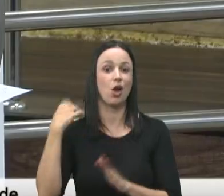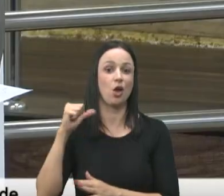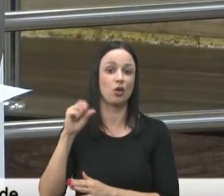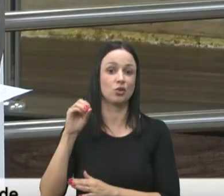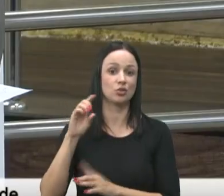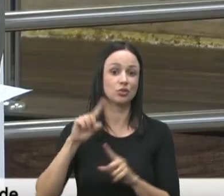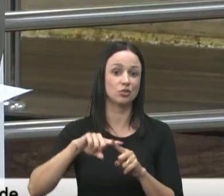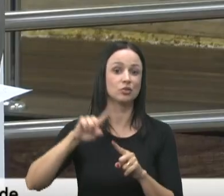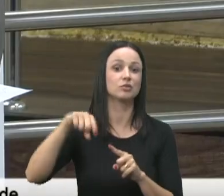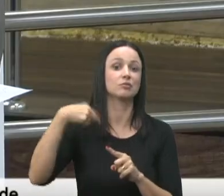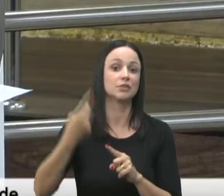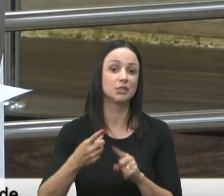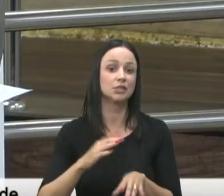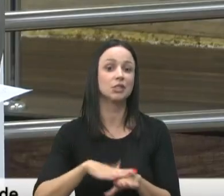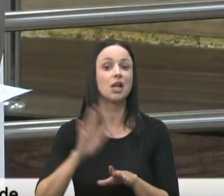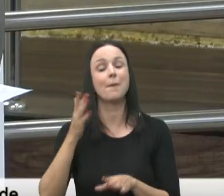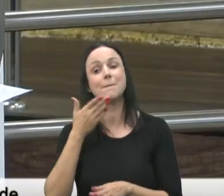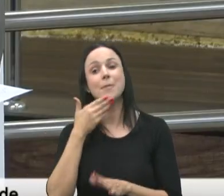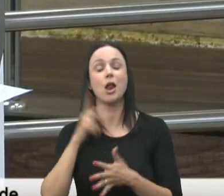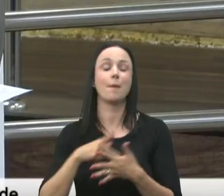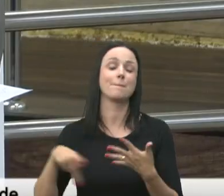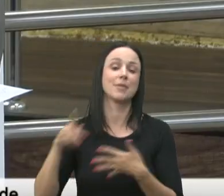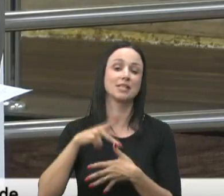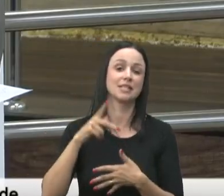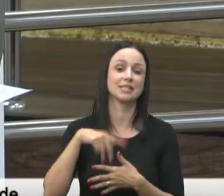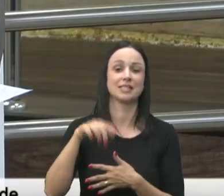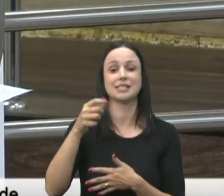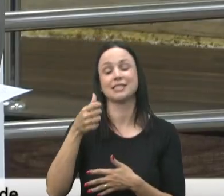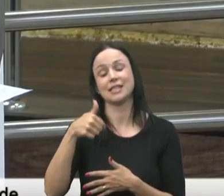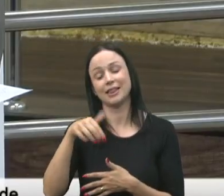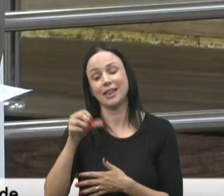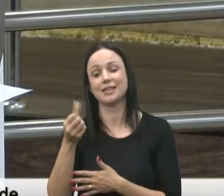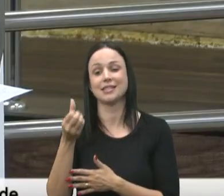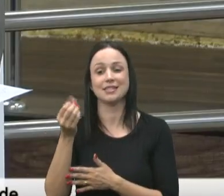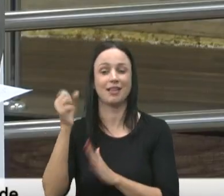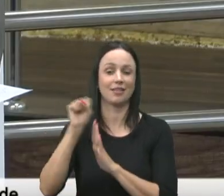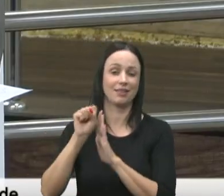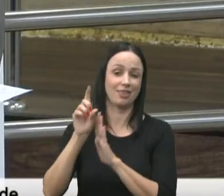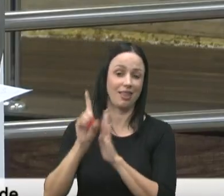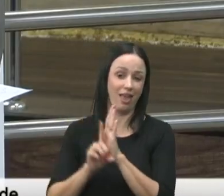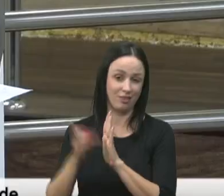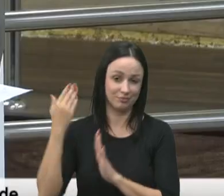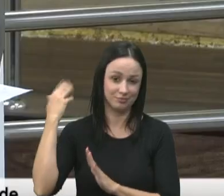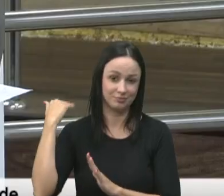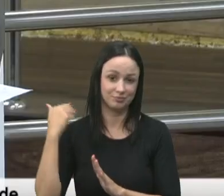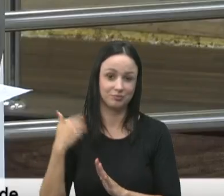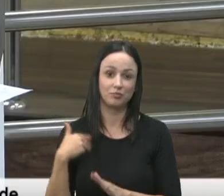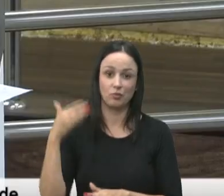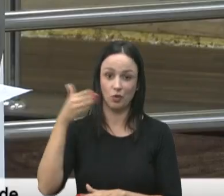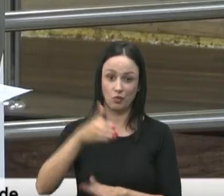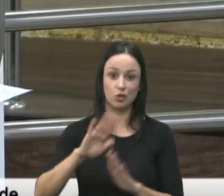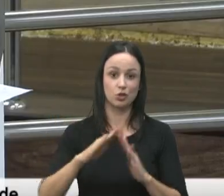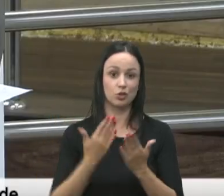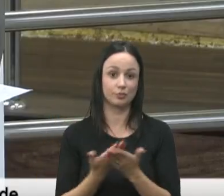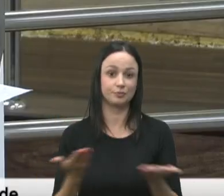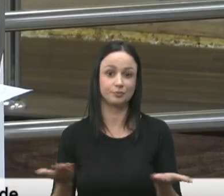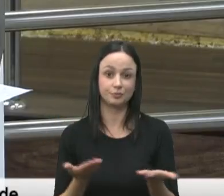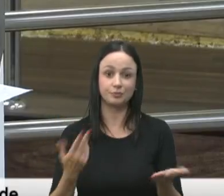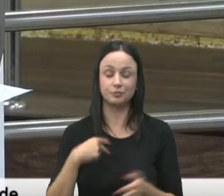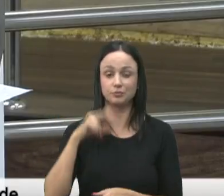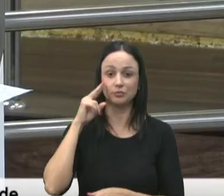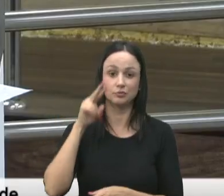que por sua vez teve muito mais privilégio do que a de 70, 60 e 50. E quando eu vou numa escola hoje, e eu vejo